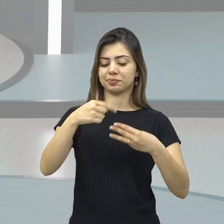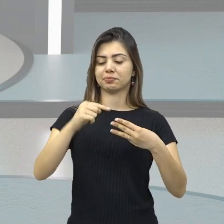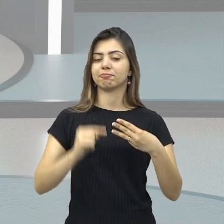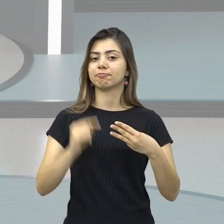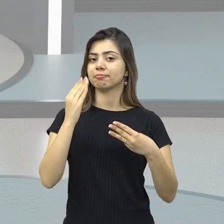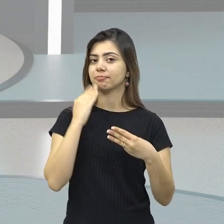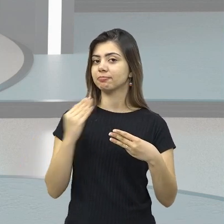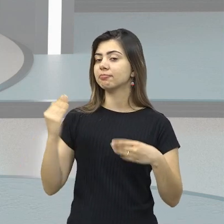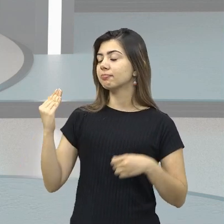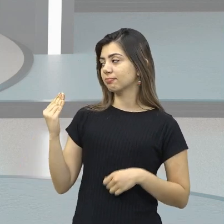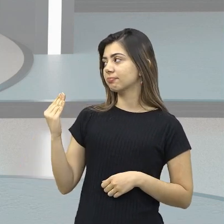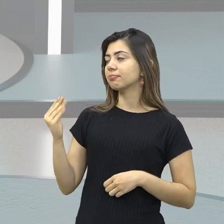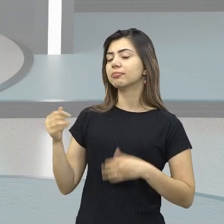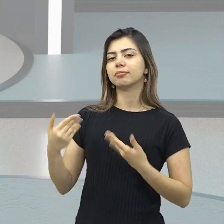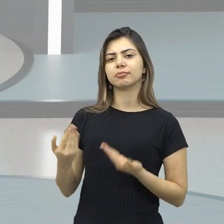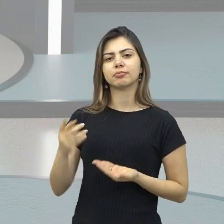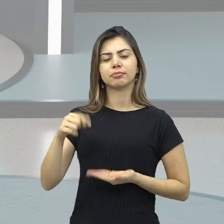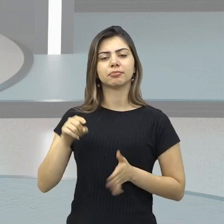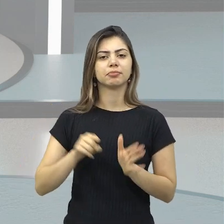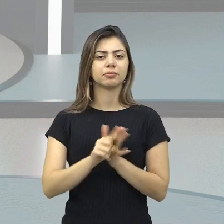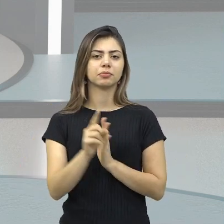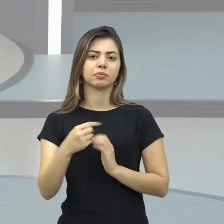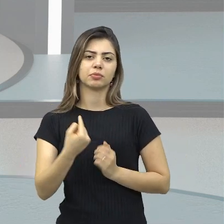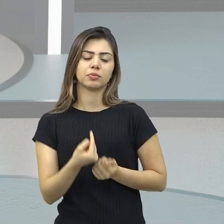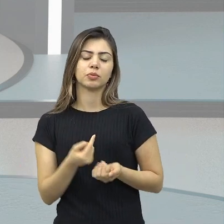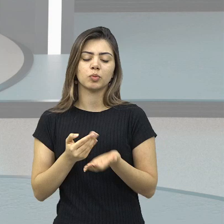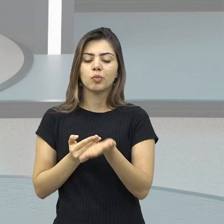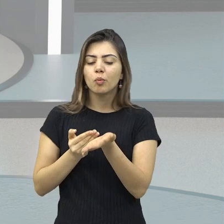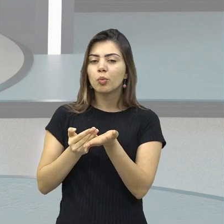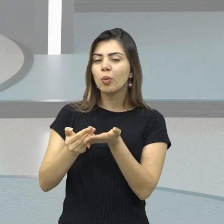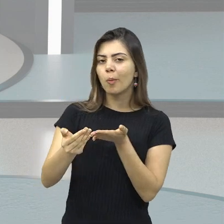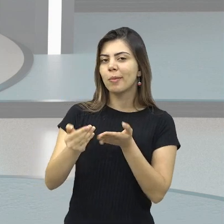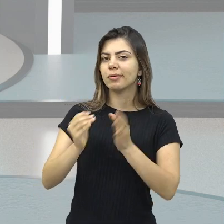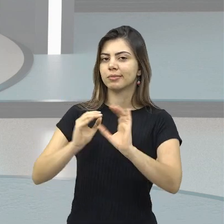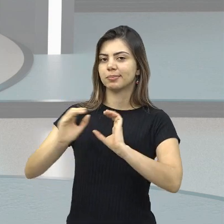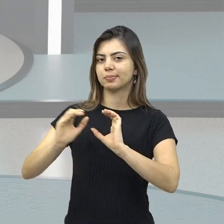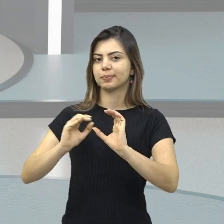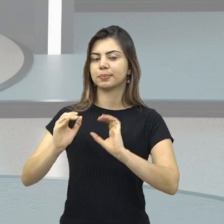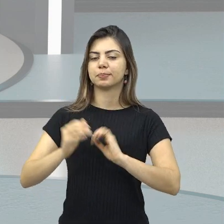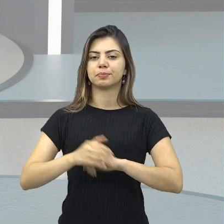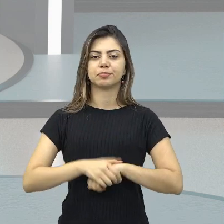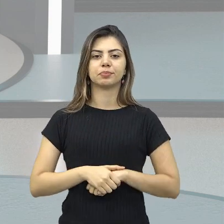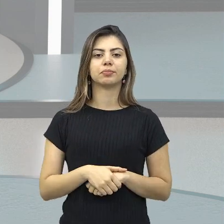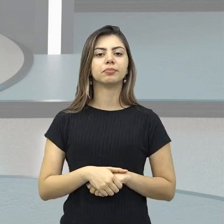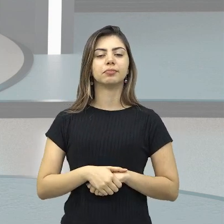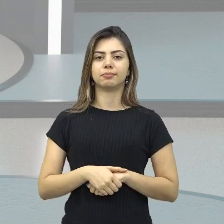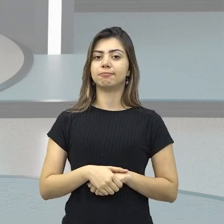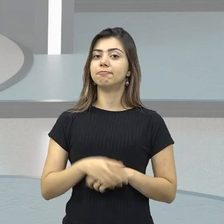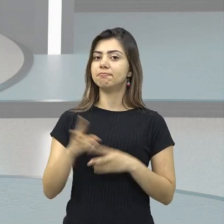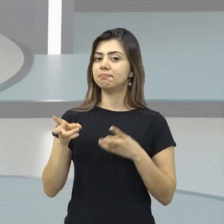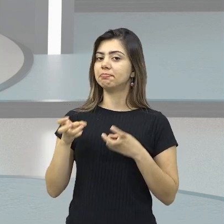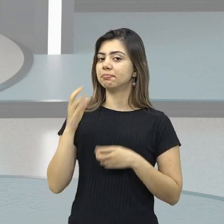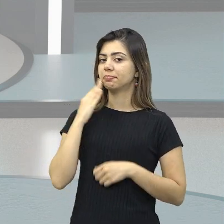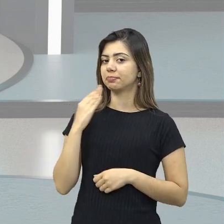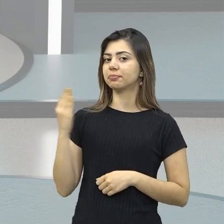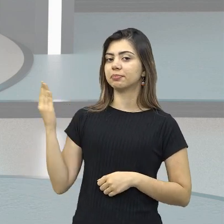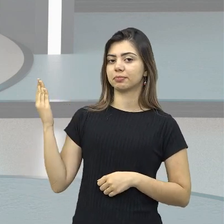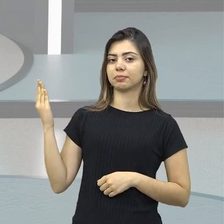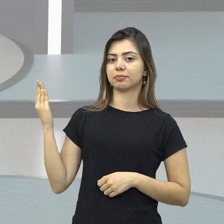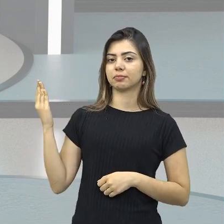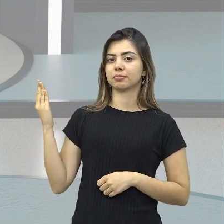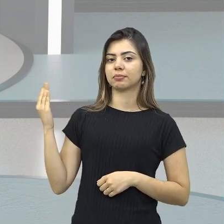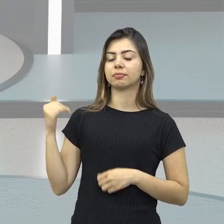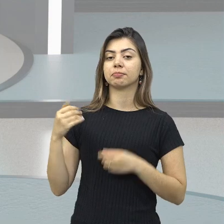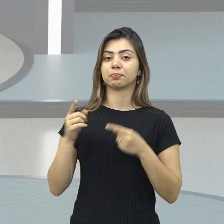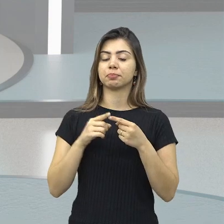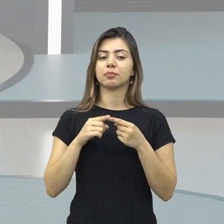são normalmente aquelas perguntas que nós utilizamos para estabelecer ali um diálogo. Então, são essas perguntas. Where are you from? De